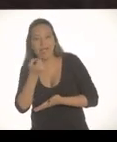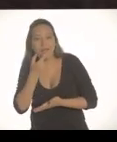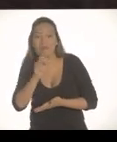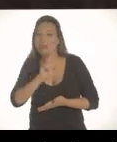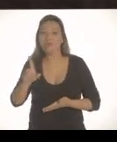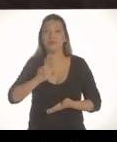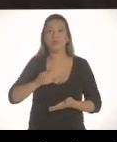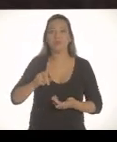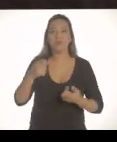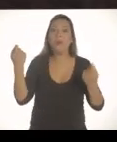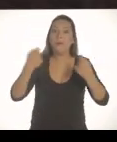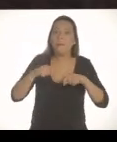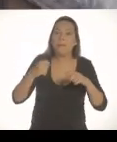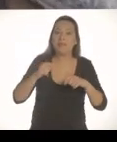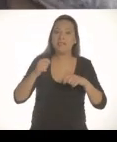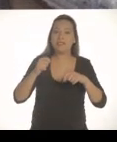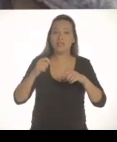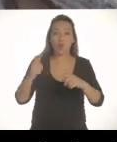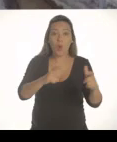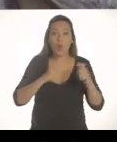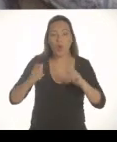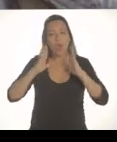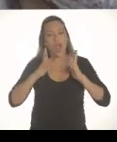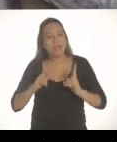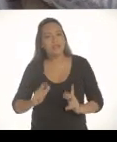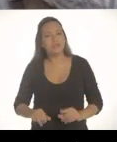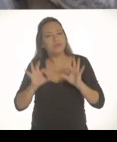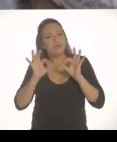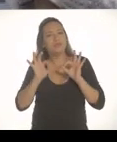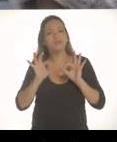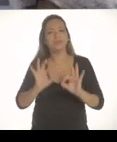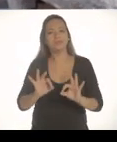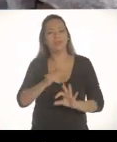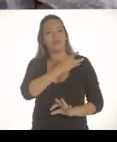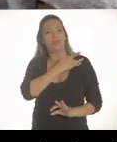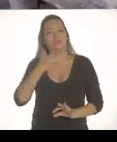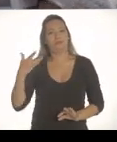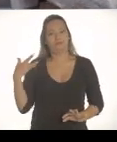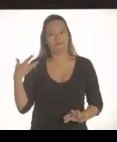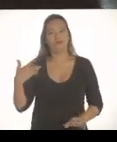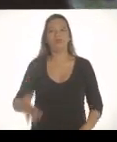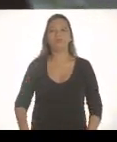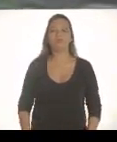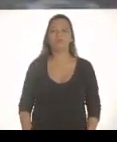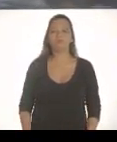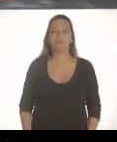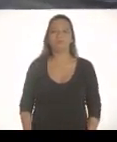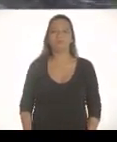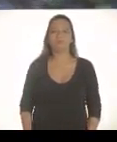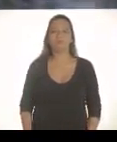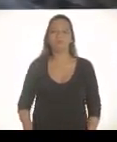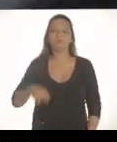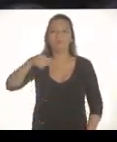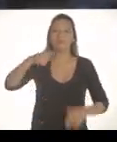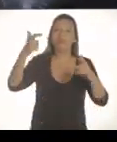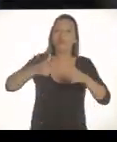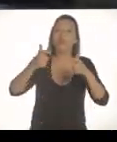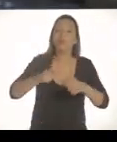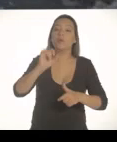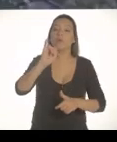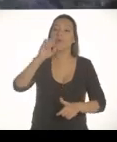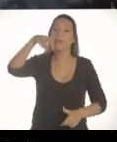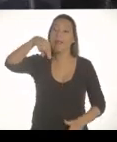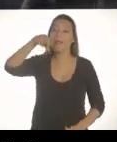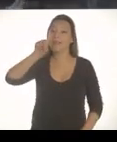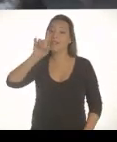medicação, é ter uma comunidade digna, um ambiente onde a gente possa viver saudavelmente. Aqui nós estamos na